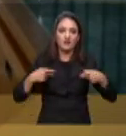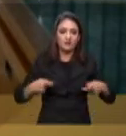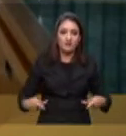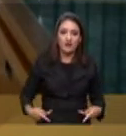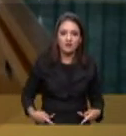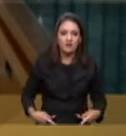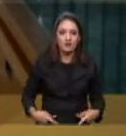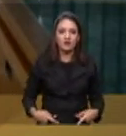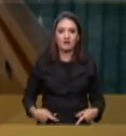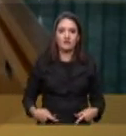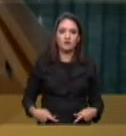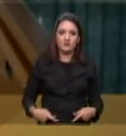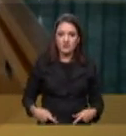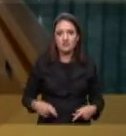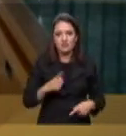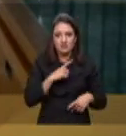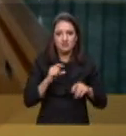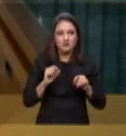esse,